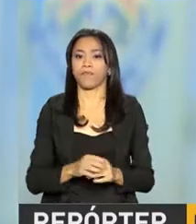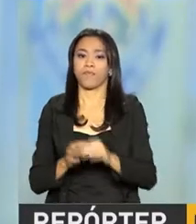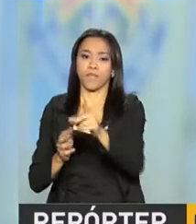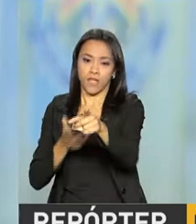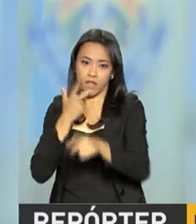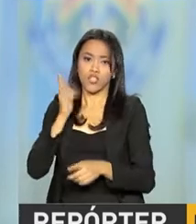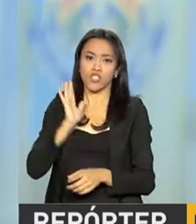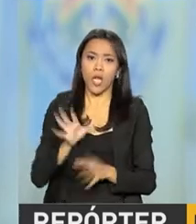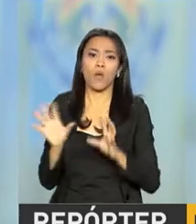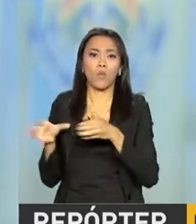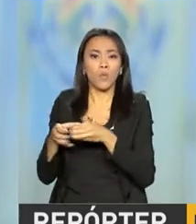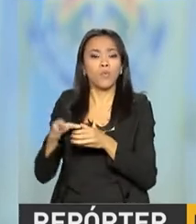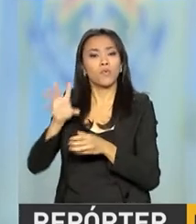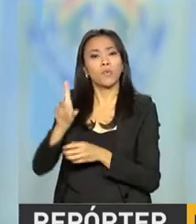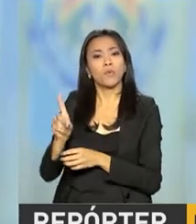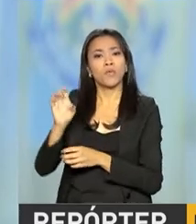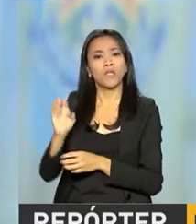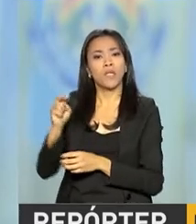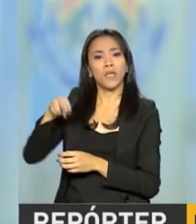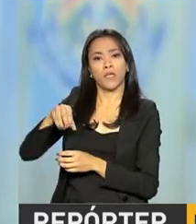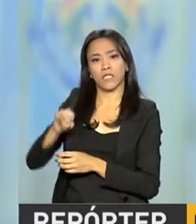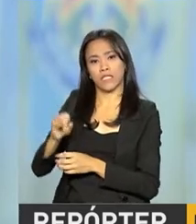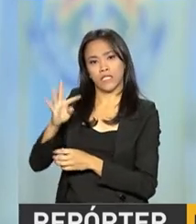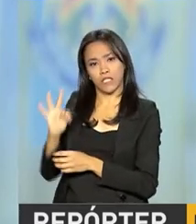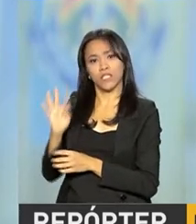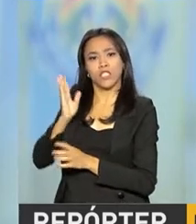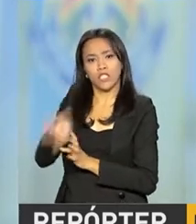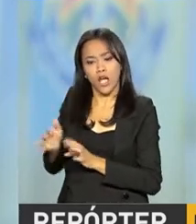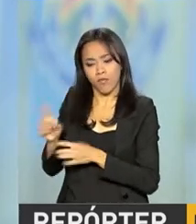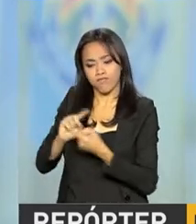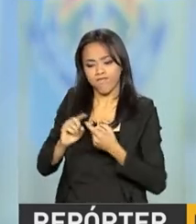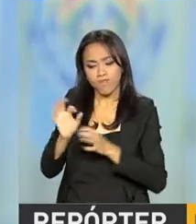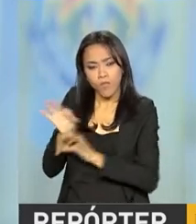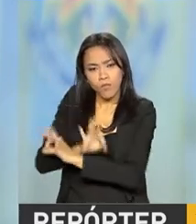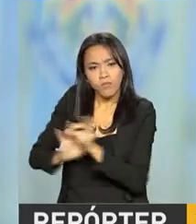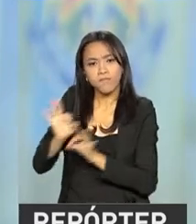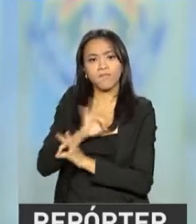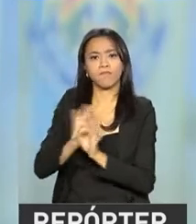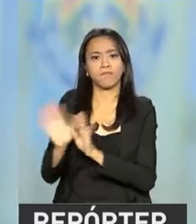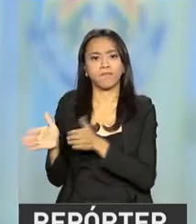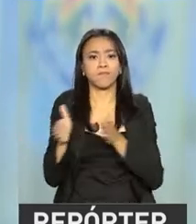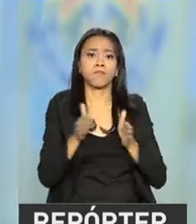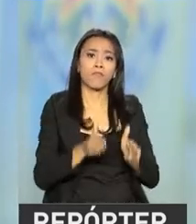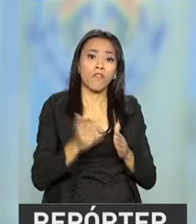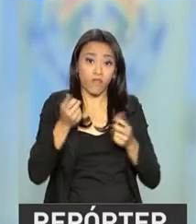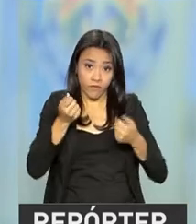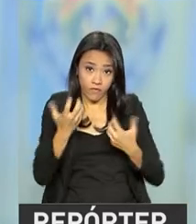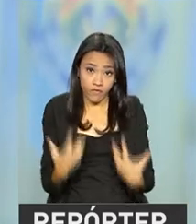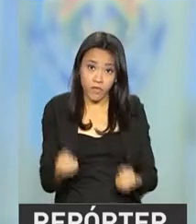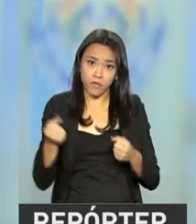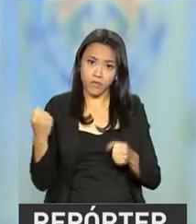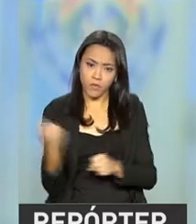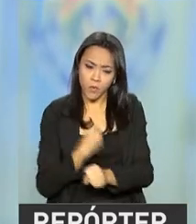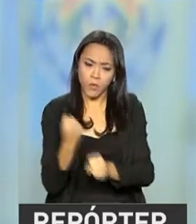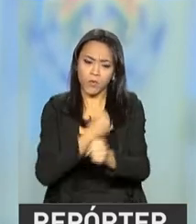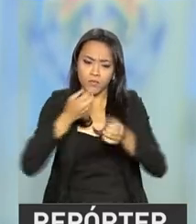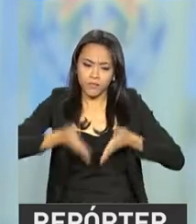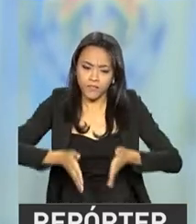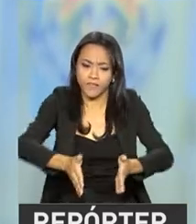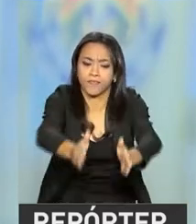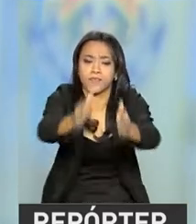é um convênio é onde nós vamos apoiar a reconstrução ea manutenção